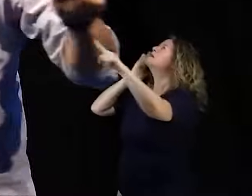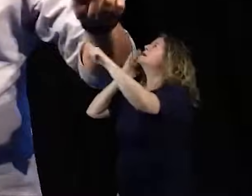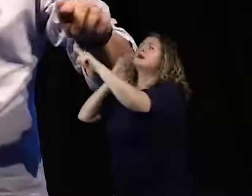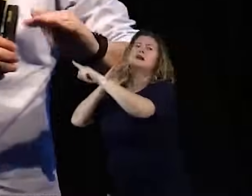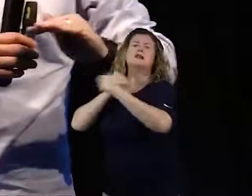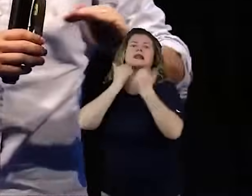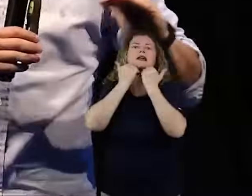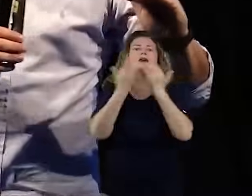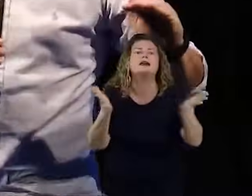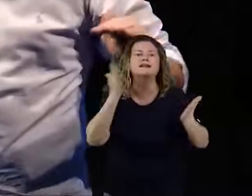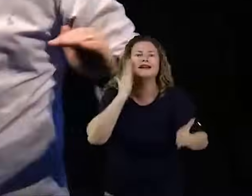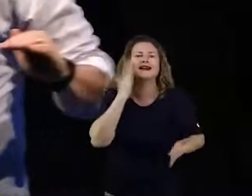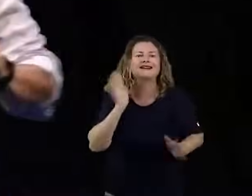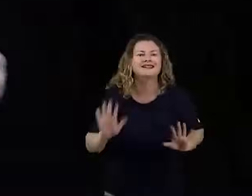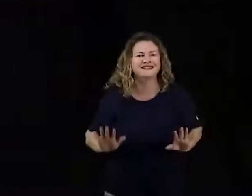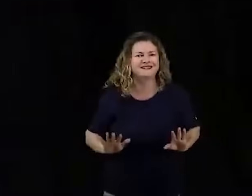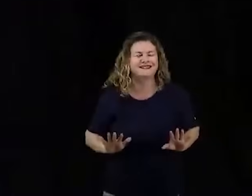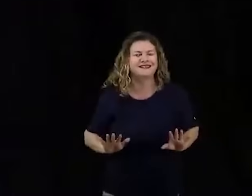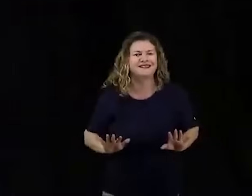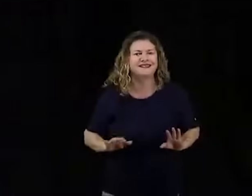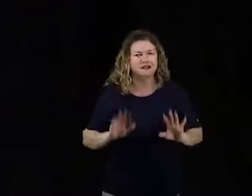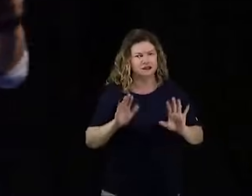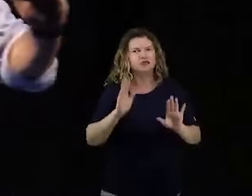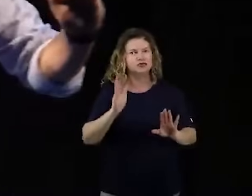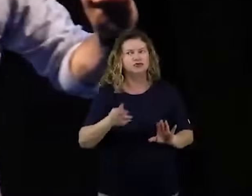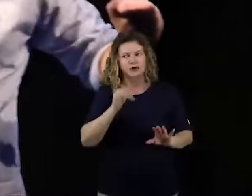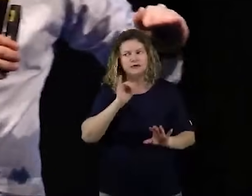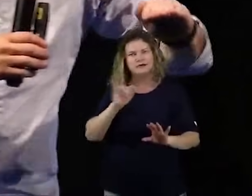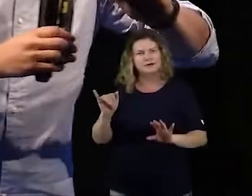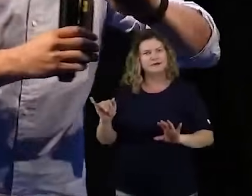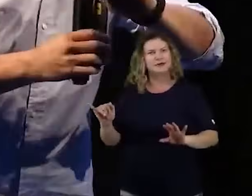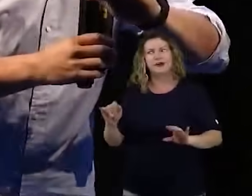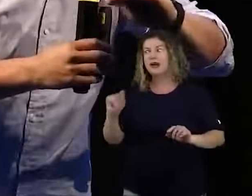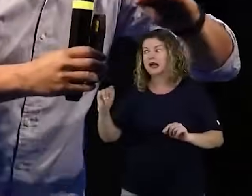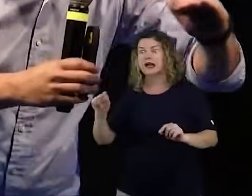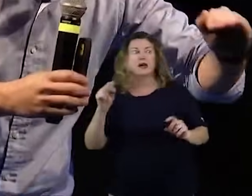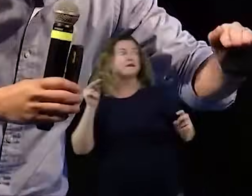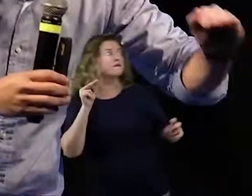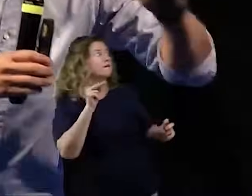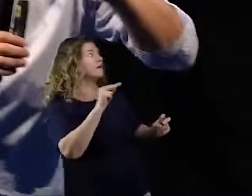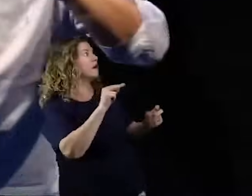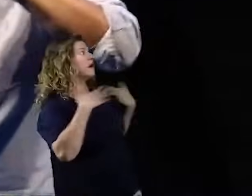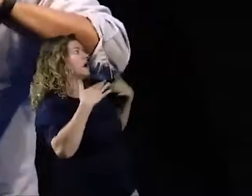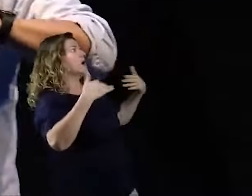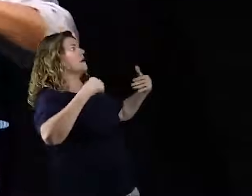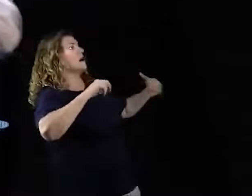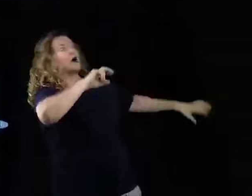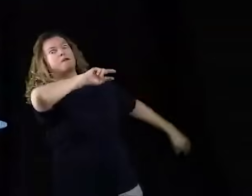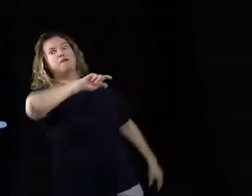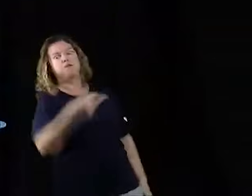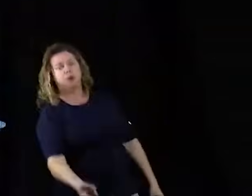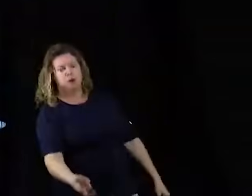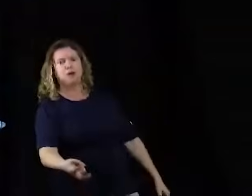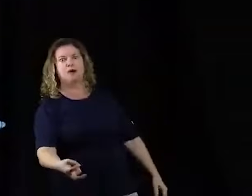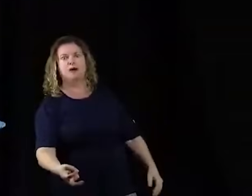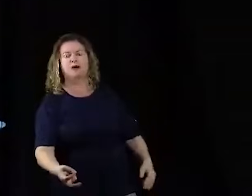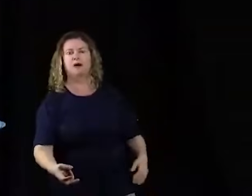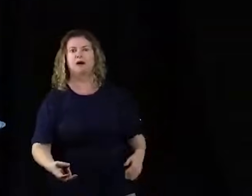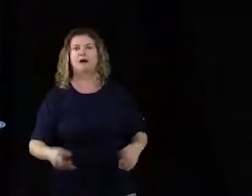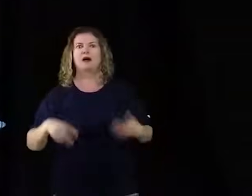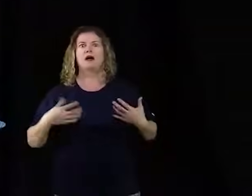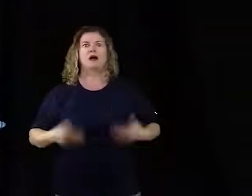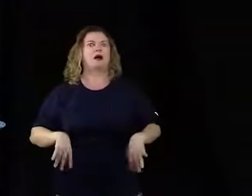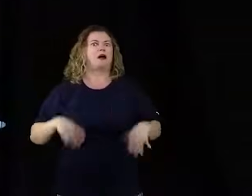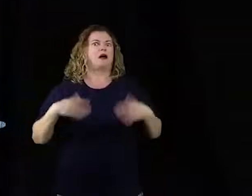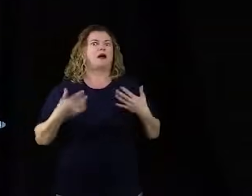encontra com o Anjo se borra de medo tem que trocar cueca ninguém ninguém na Bíblia viu viu